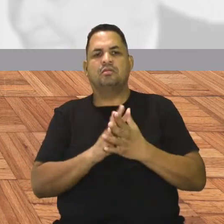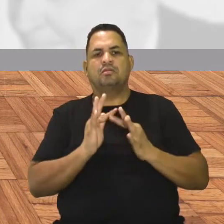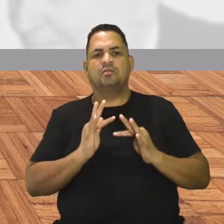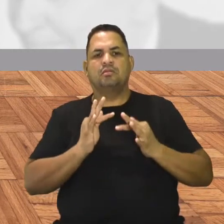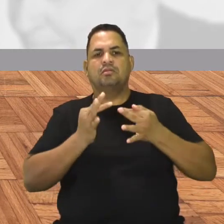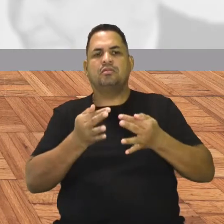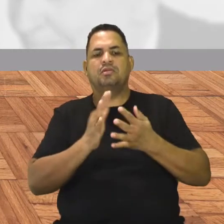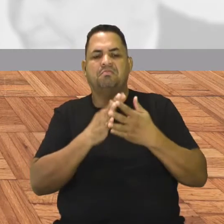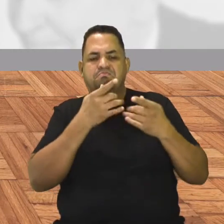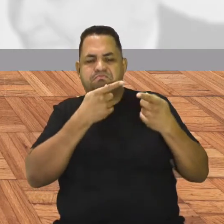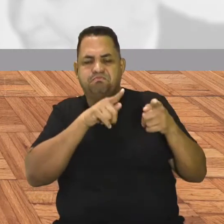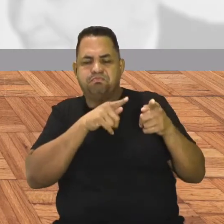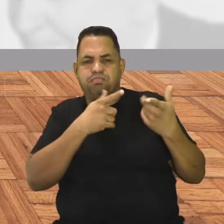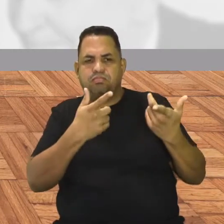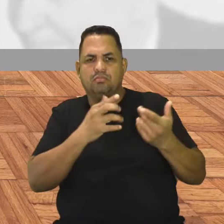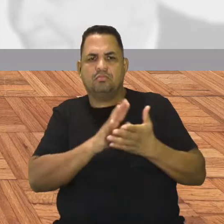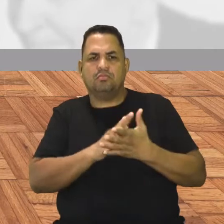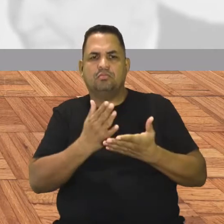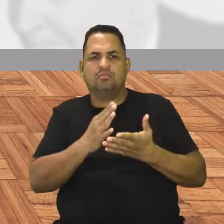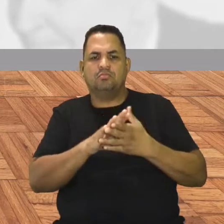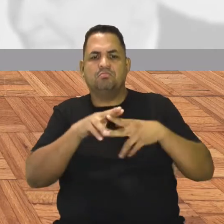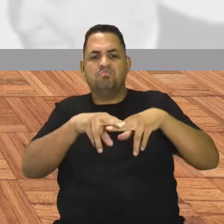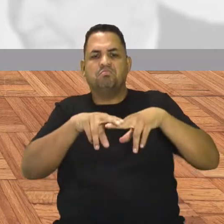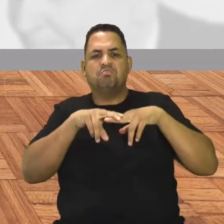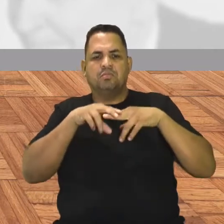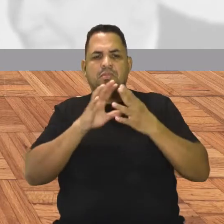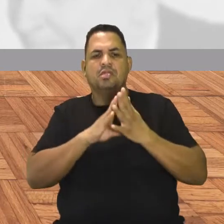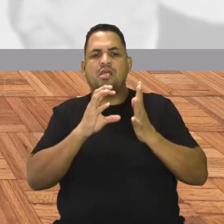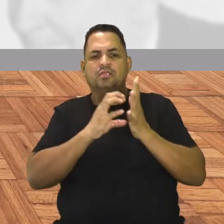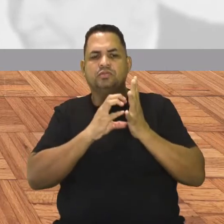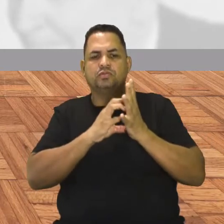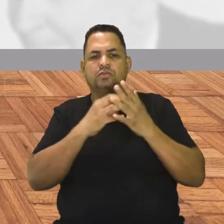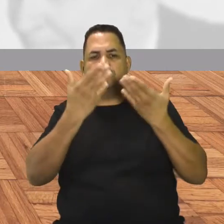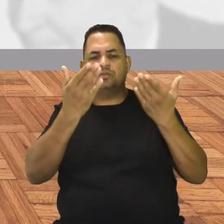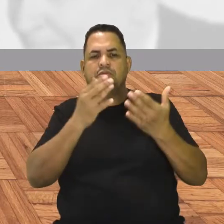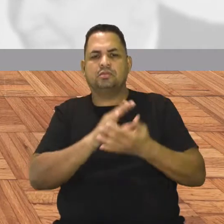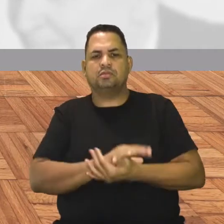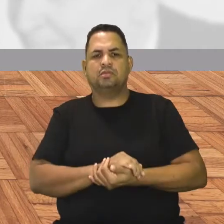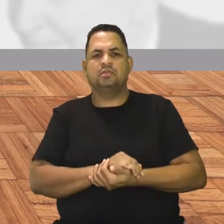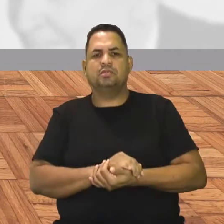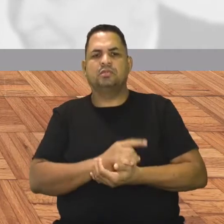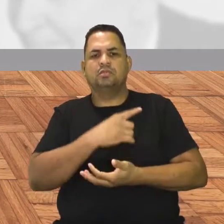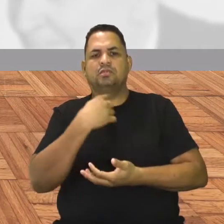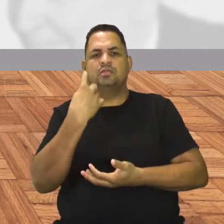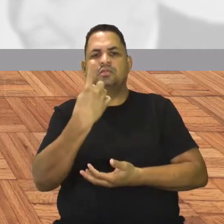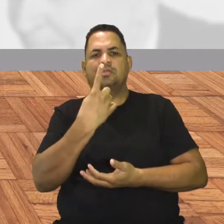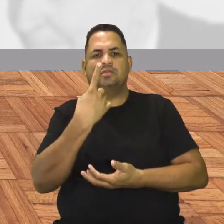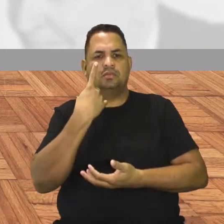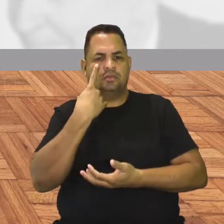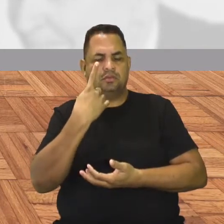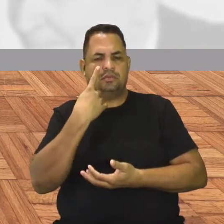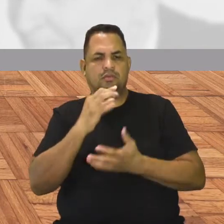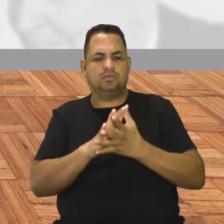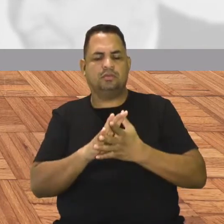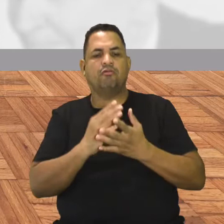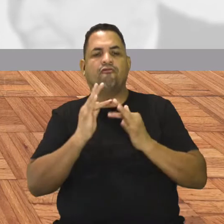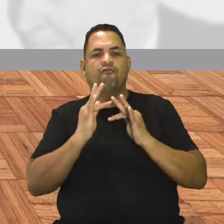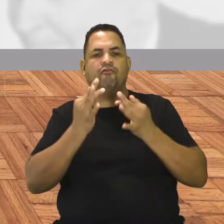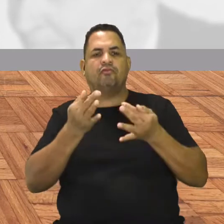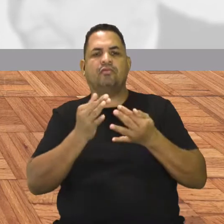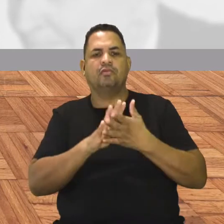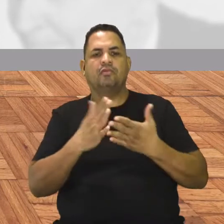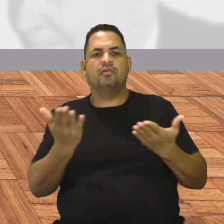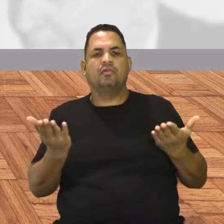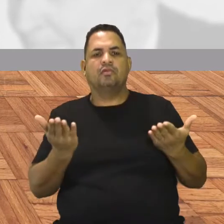fim dessa ameaça. Então, por isso que essa foto ela é simbólica. É simbólica aqui que nós estamos aqui com o fim dessa ameaça.